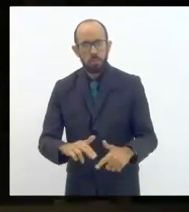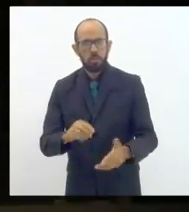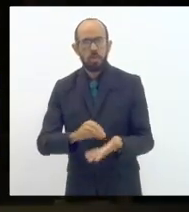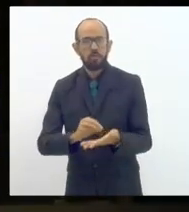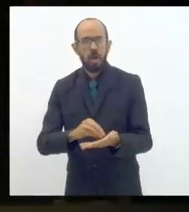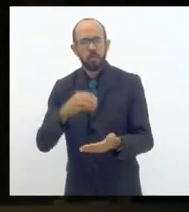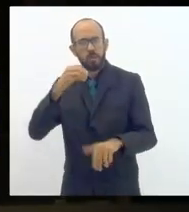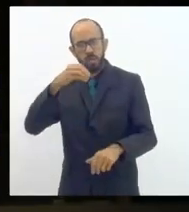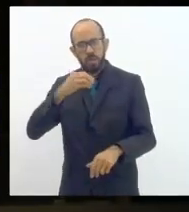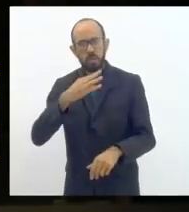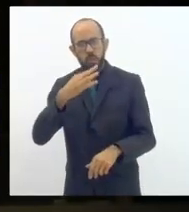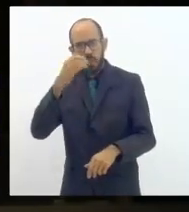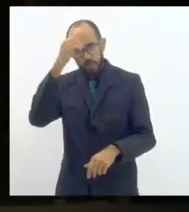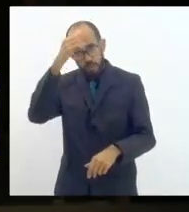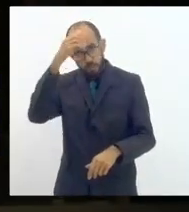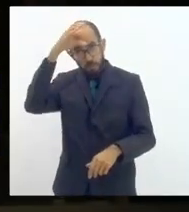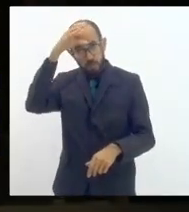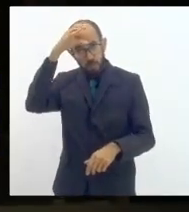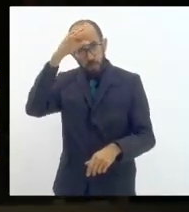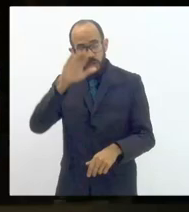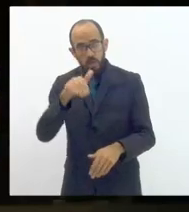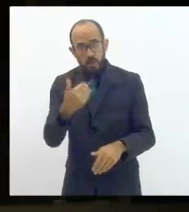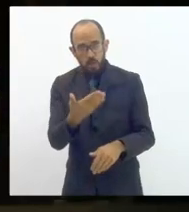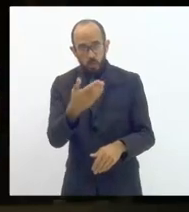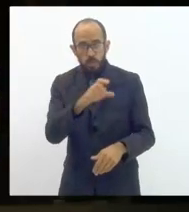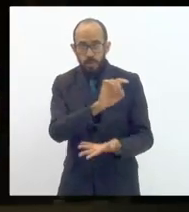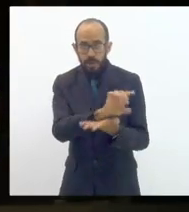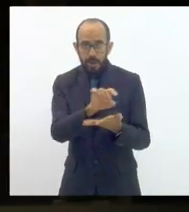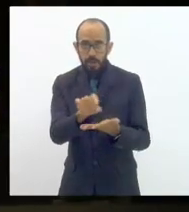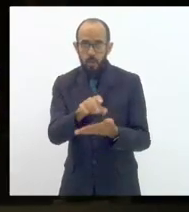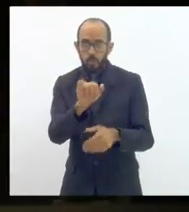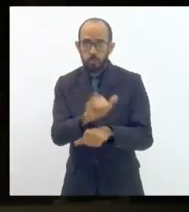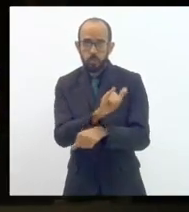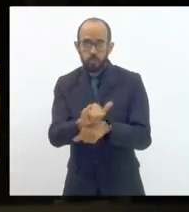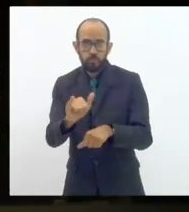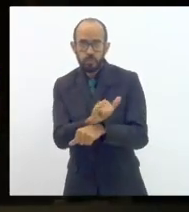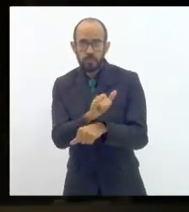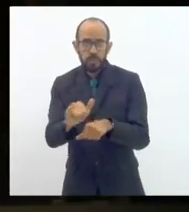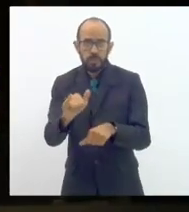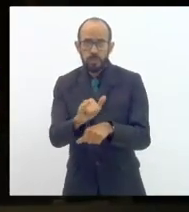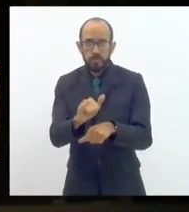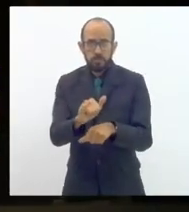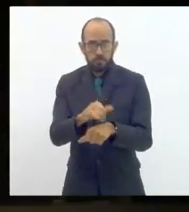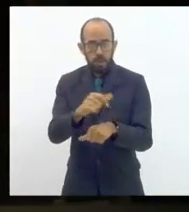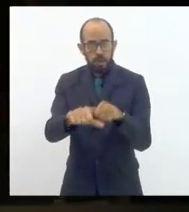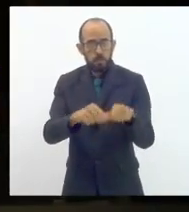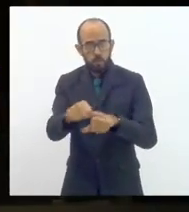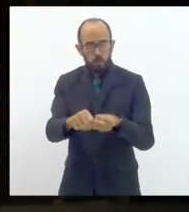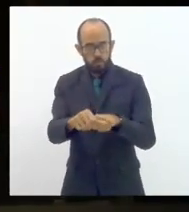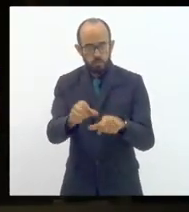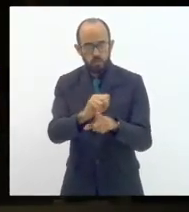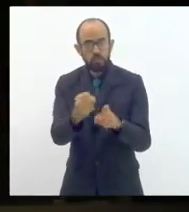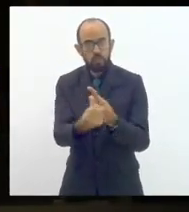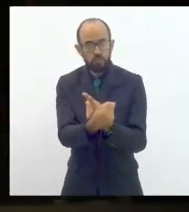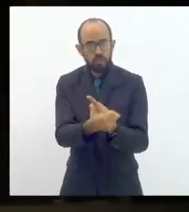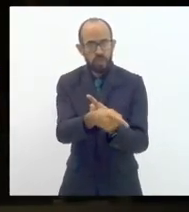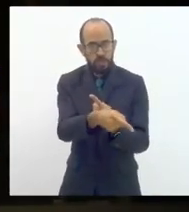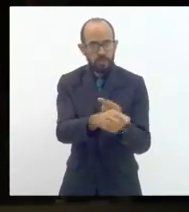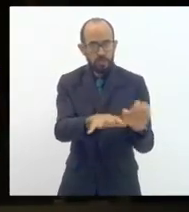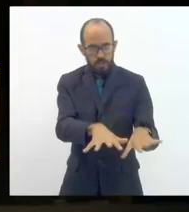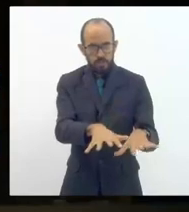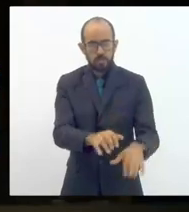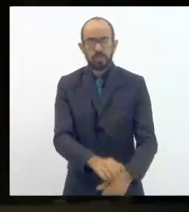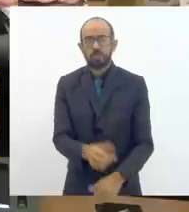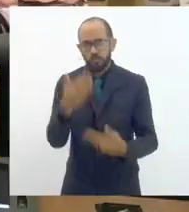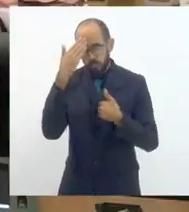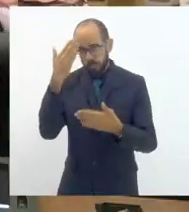um de vocês tem a ferramenta necessária para mudar isso, mudar a falta de conhecimento na nossa sociedade. Muito